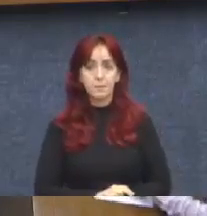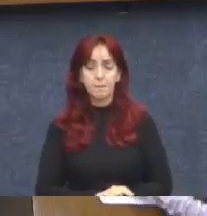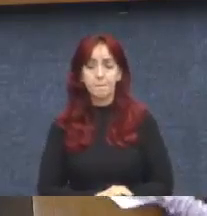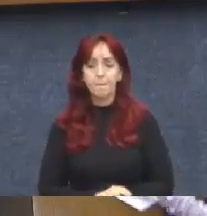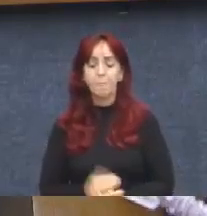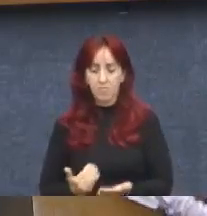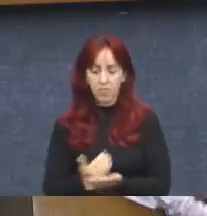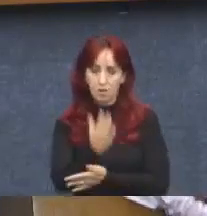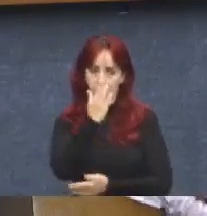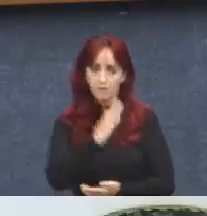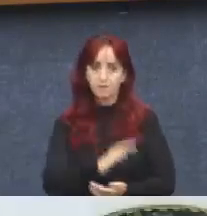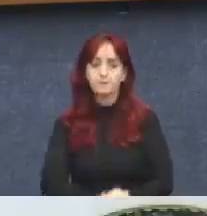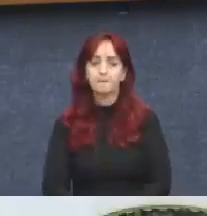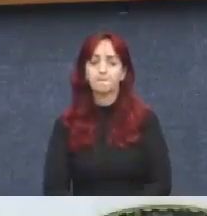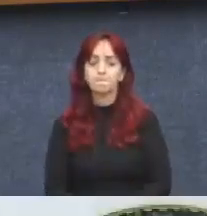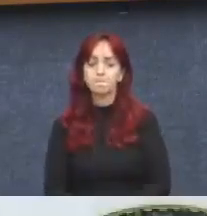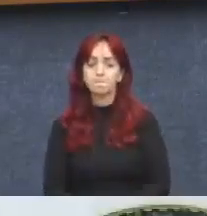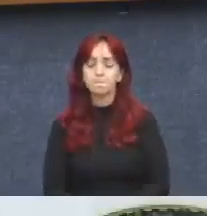Aprovado.